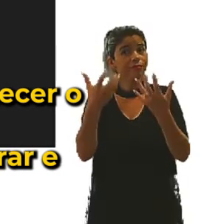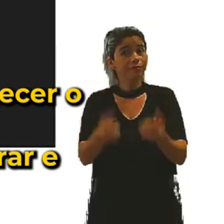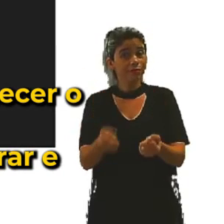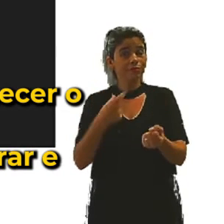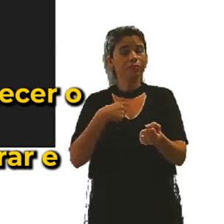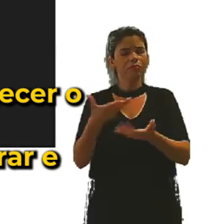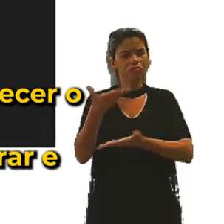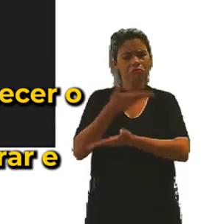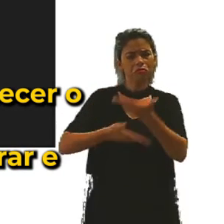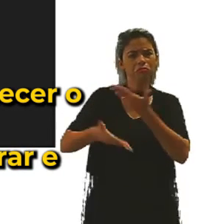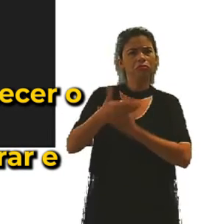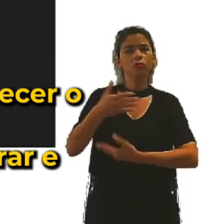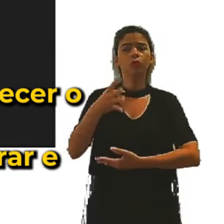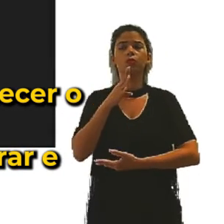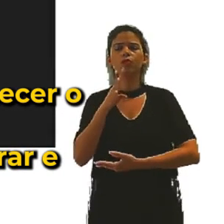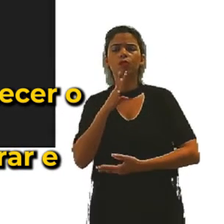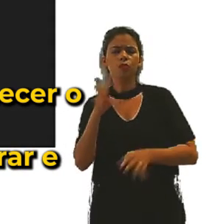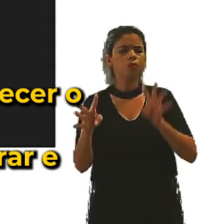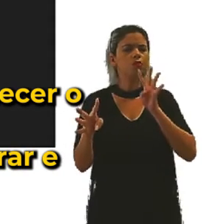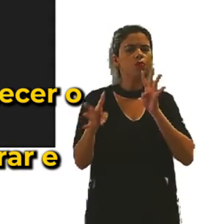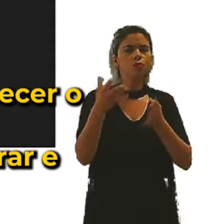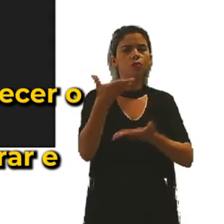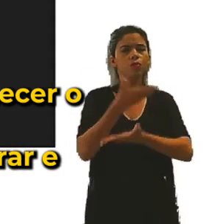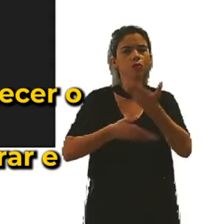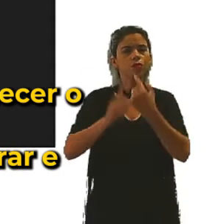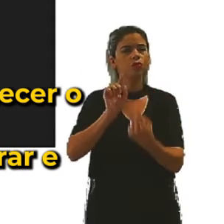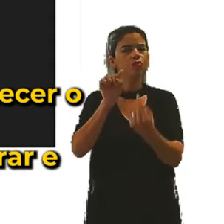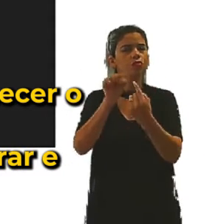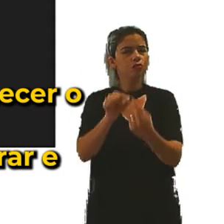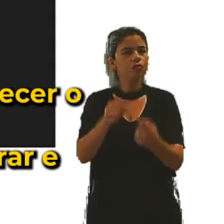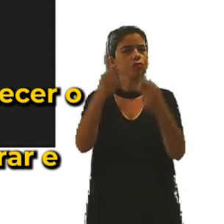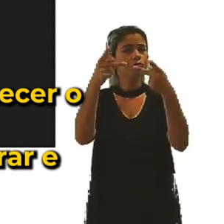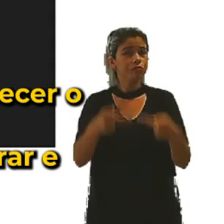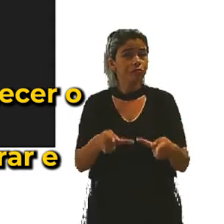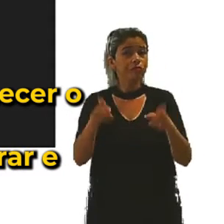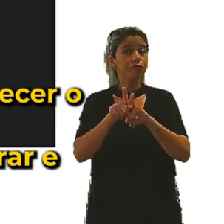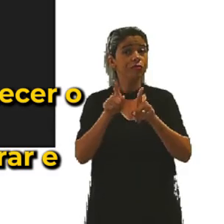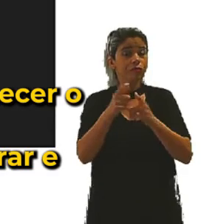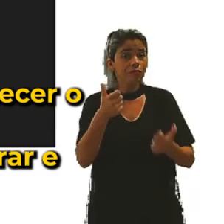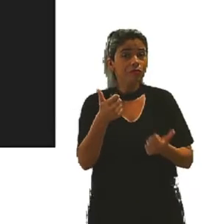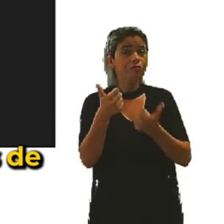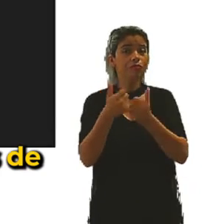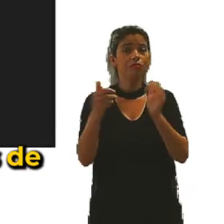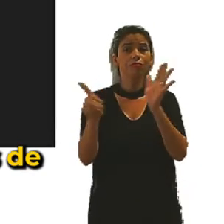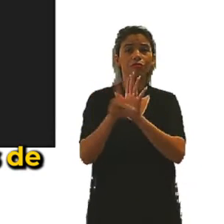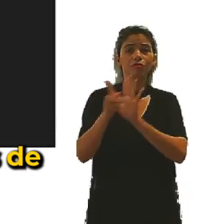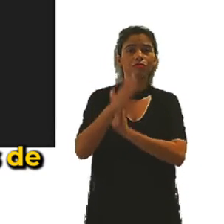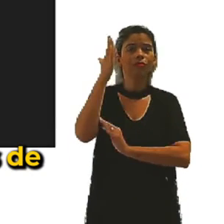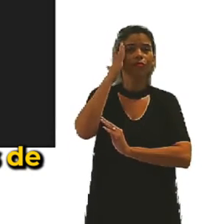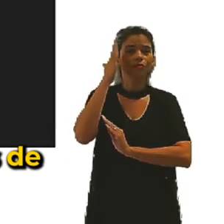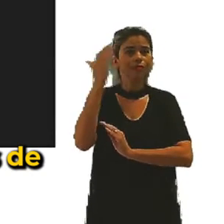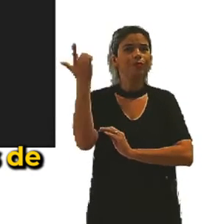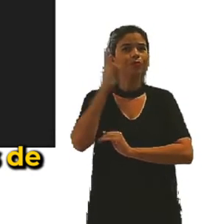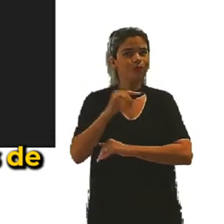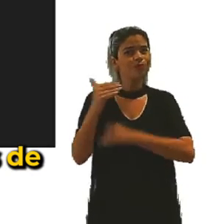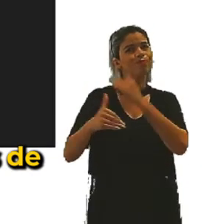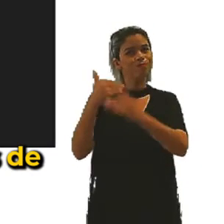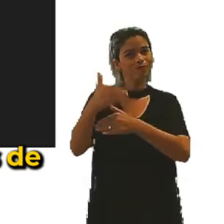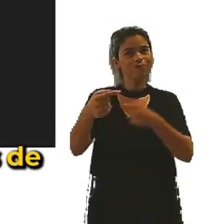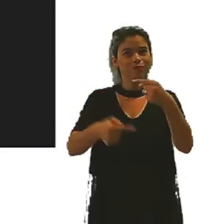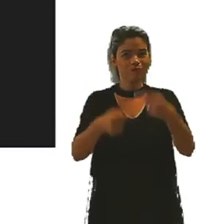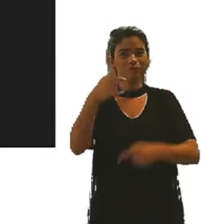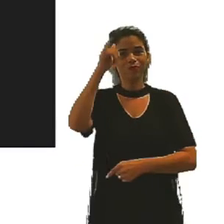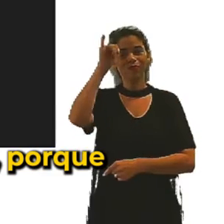um ao outro, conhecer o que o outro faz, compartilhar objetivos e projetos, né, cooperar e compartilhar saberes, só assim teremos avanços nas políticas